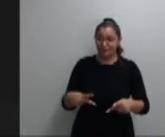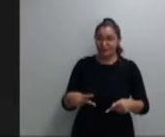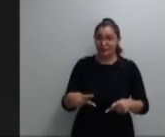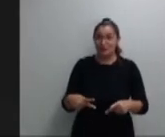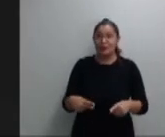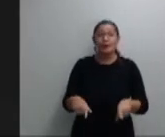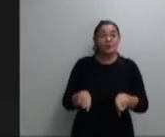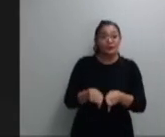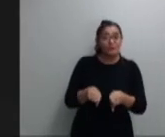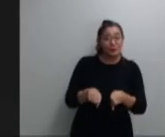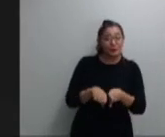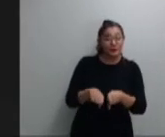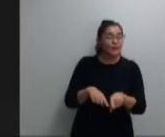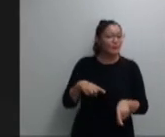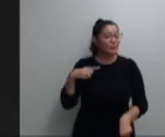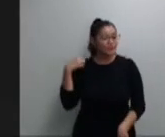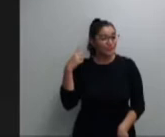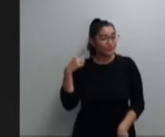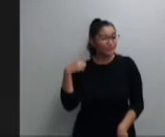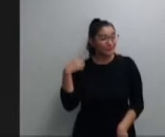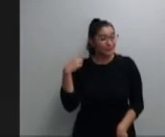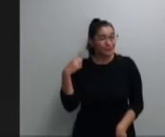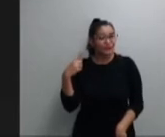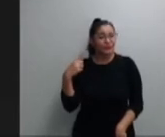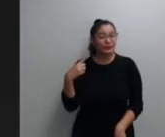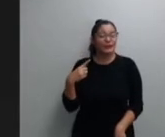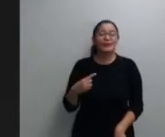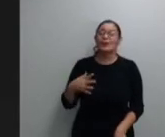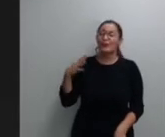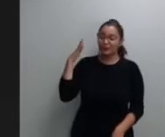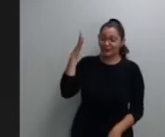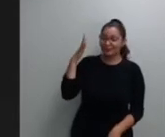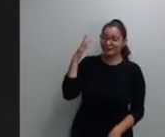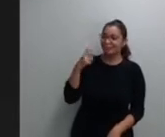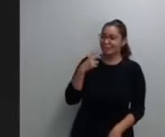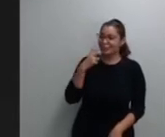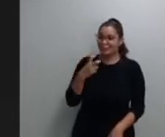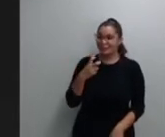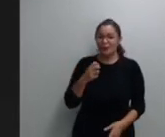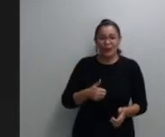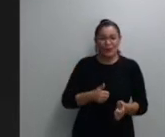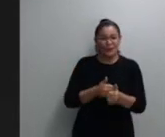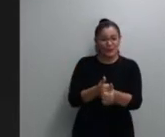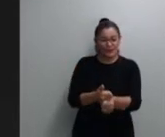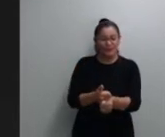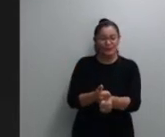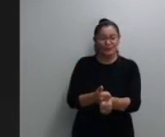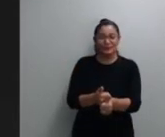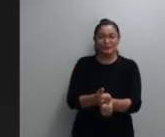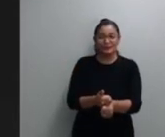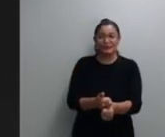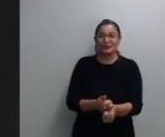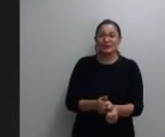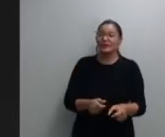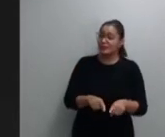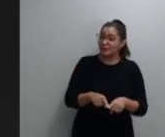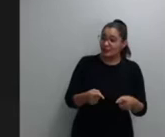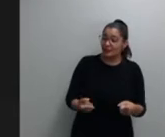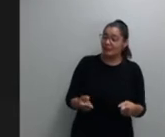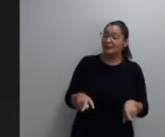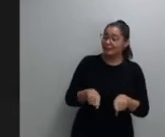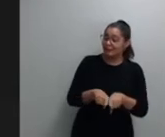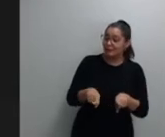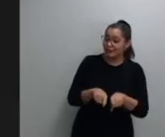advogados que irão fazer sustentação oral ou eventualmente acompanhar algum processo e os demais também que estão nos